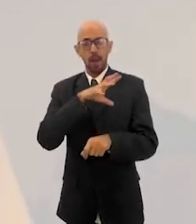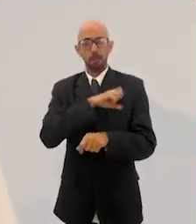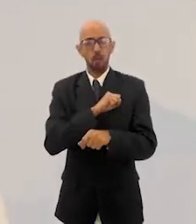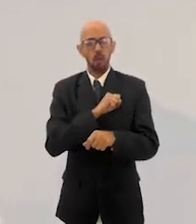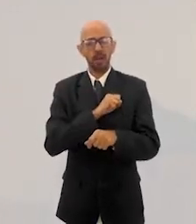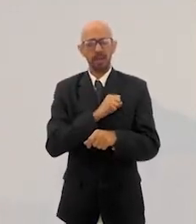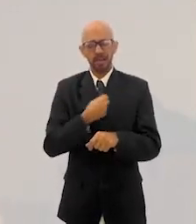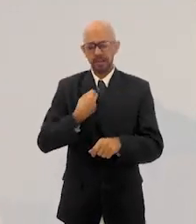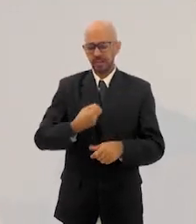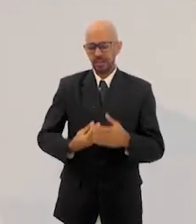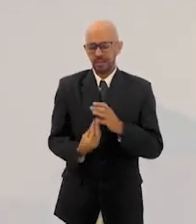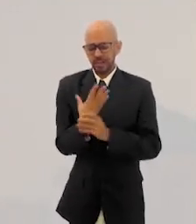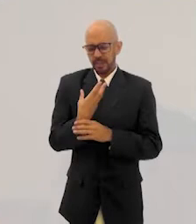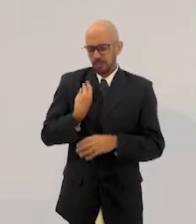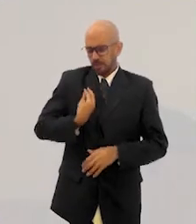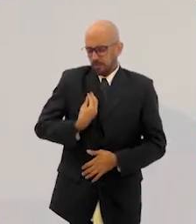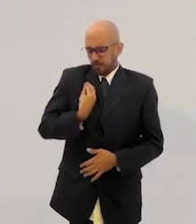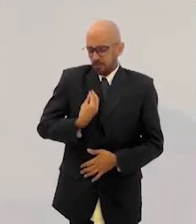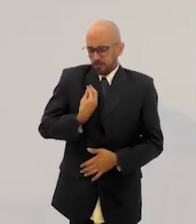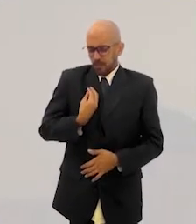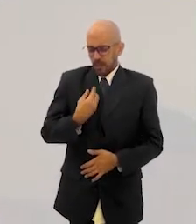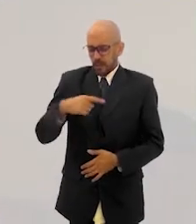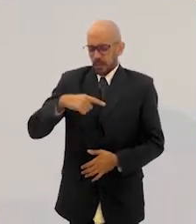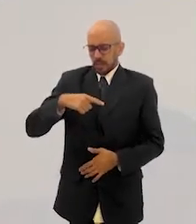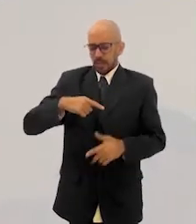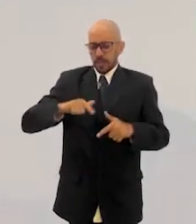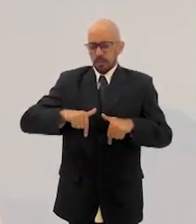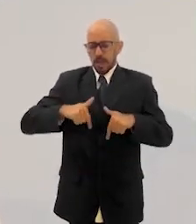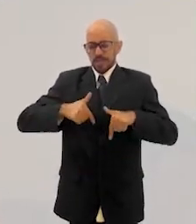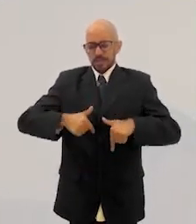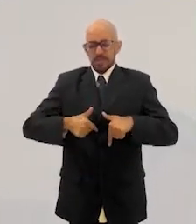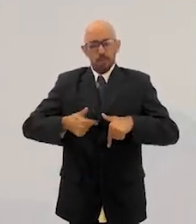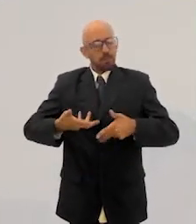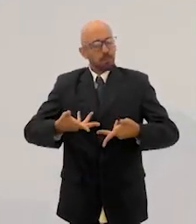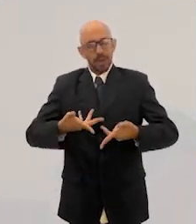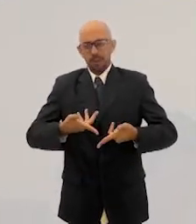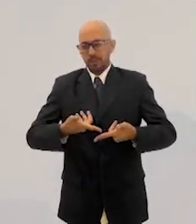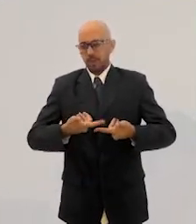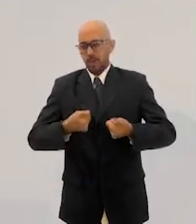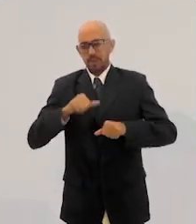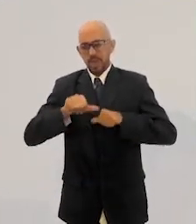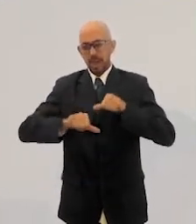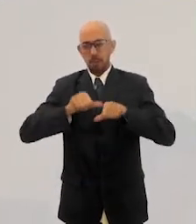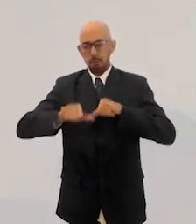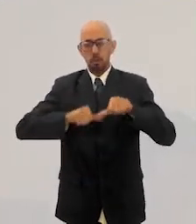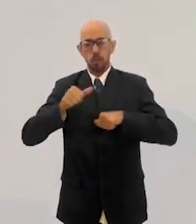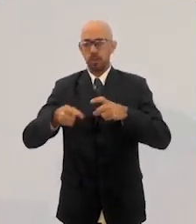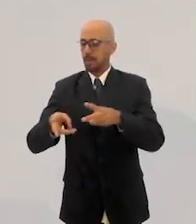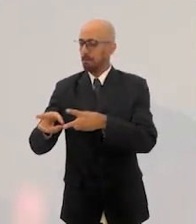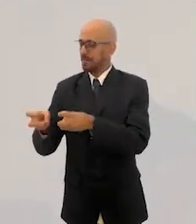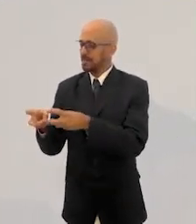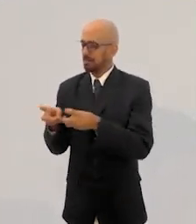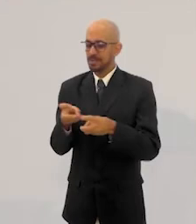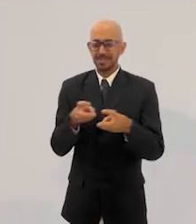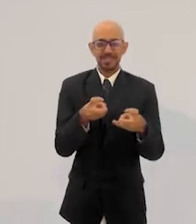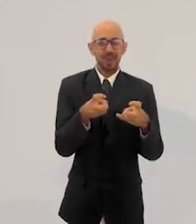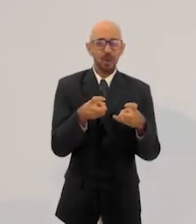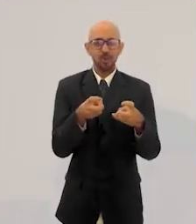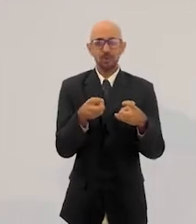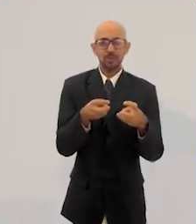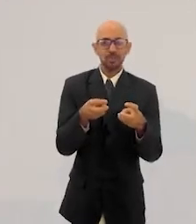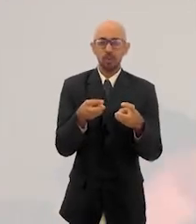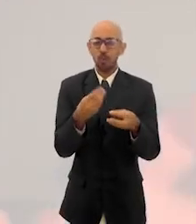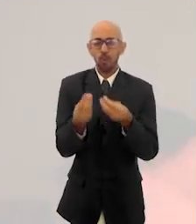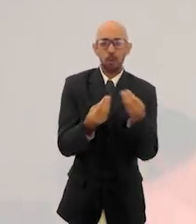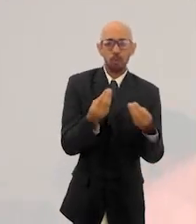ele tem uma ação interna maravilhosa. Ele realmente consegue mudar a percepção da gente de olhar as coisas